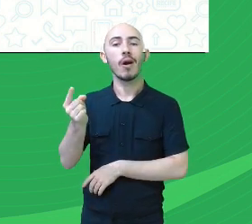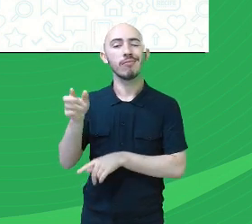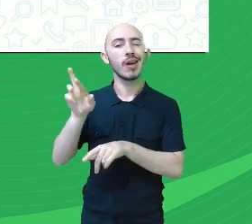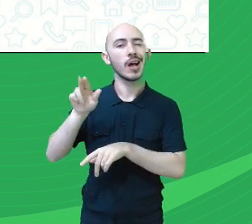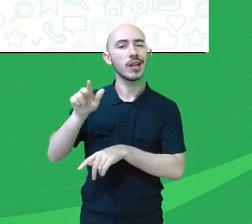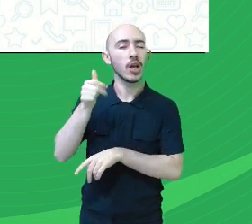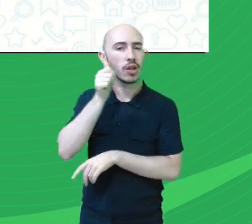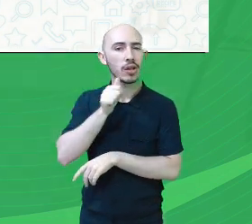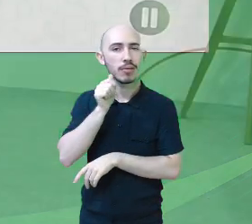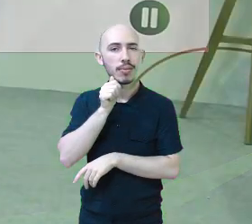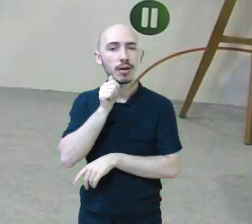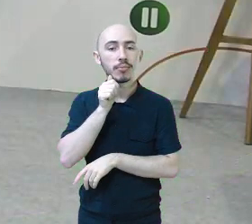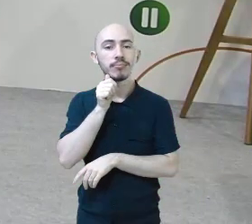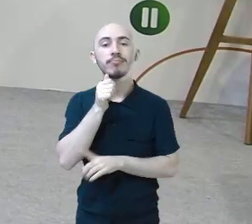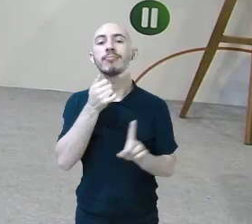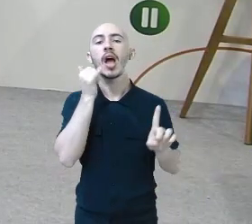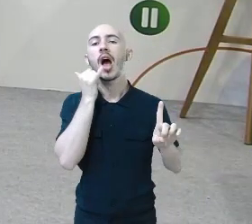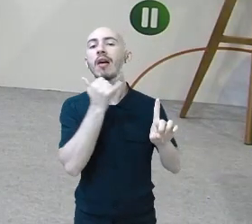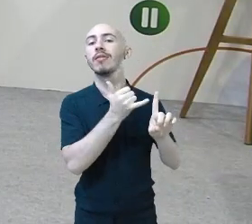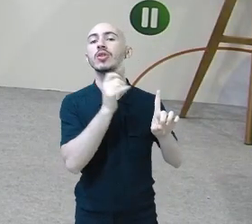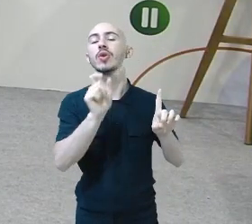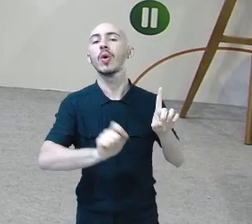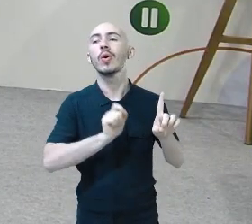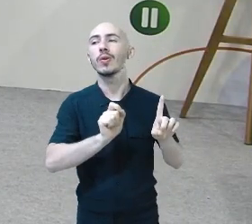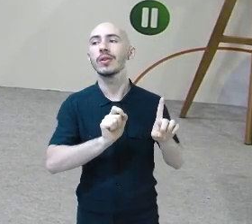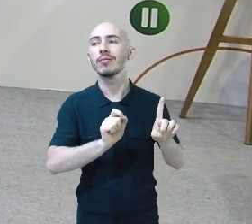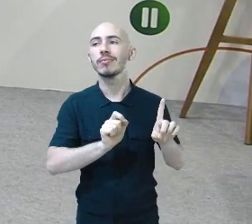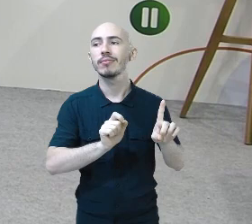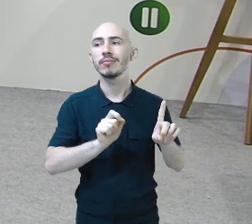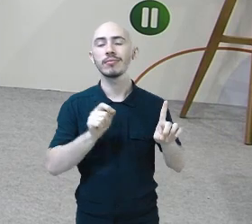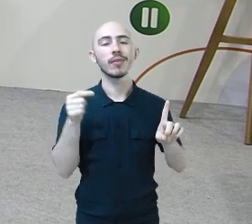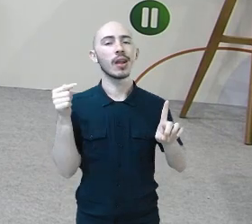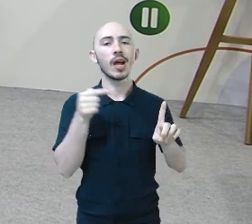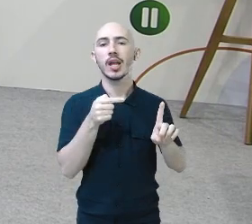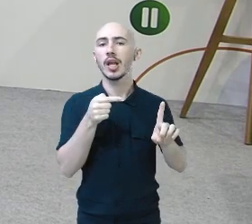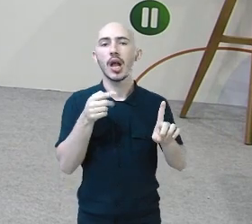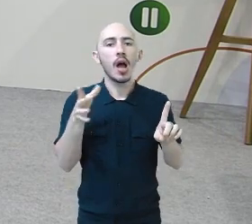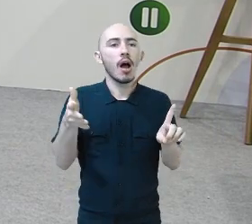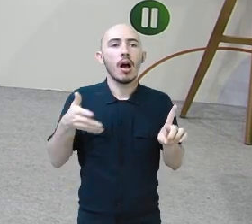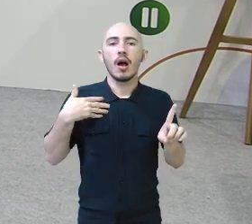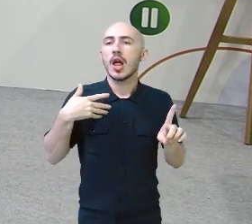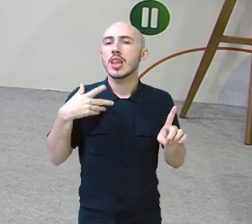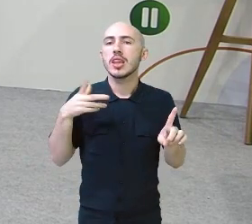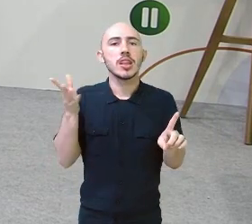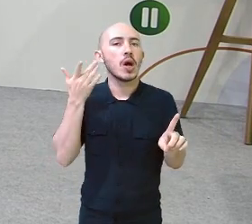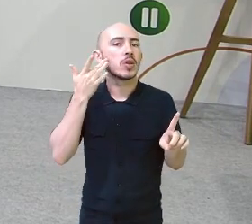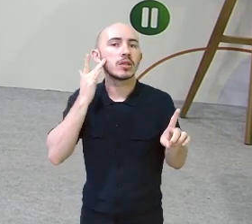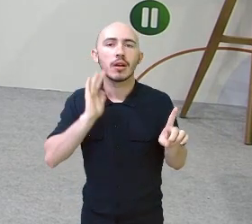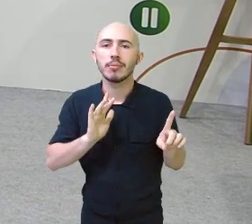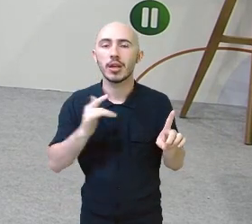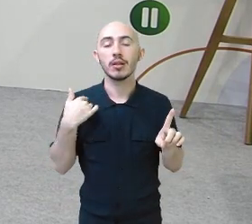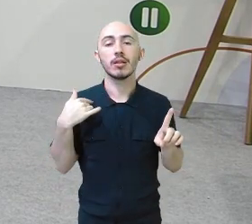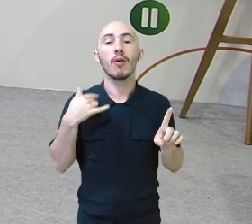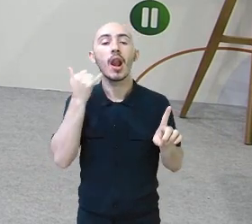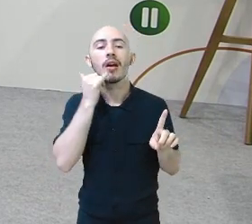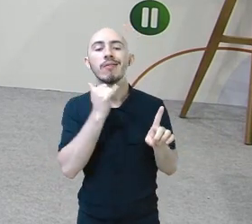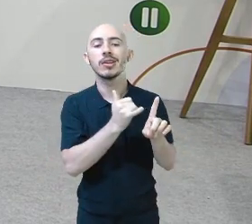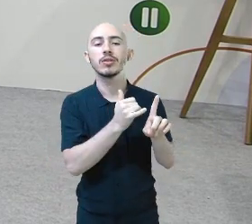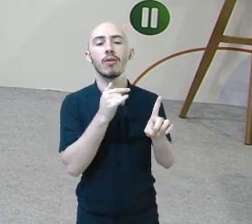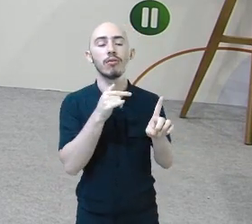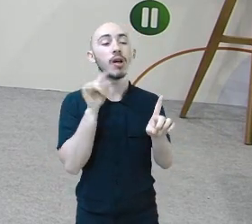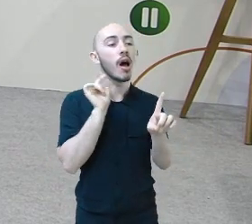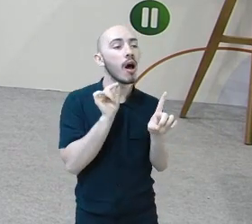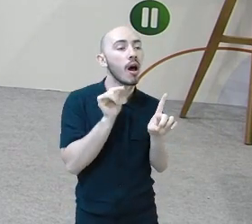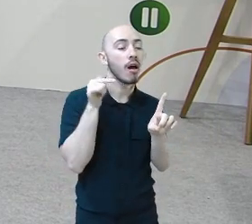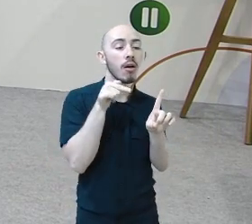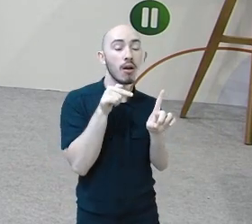irmãs contou algo para ele que ele não esperava. Ela chegou para ele e disse: